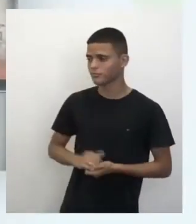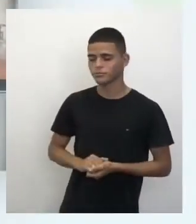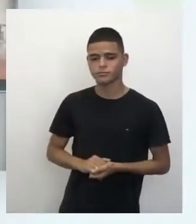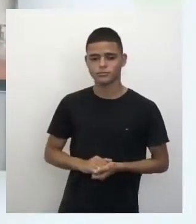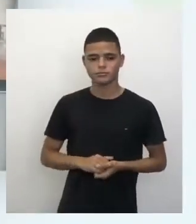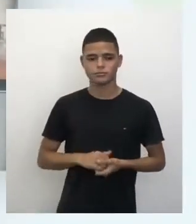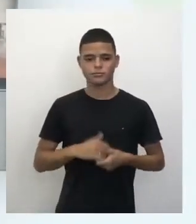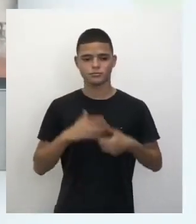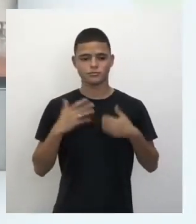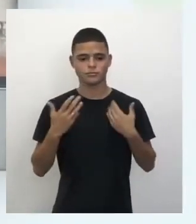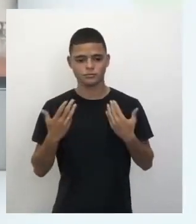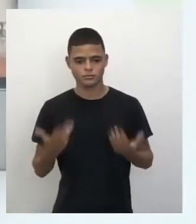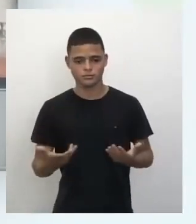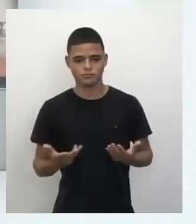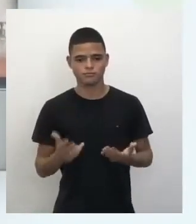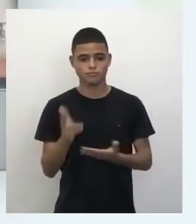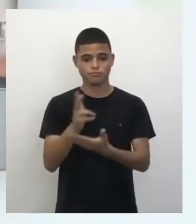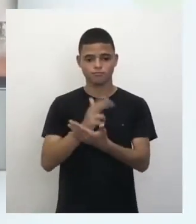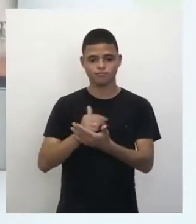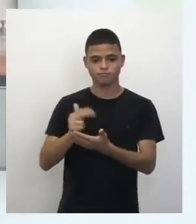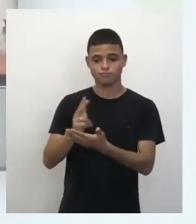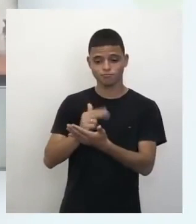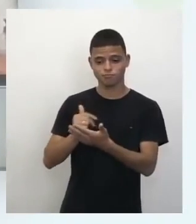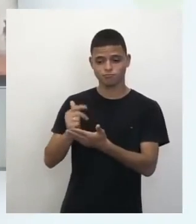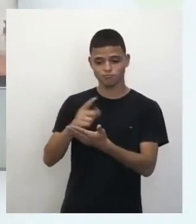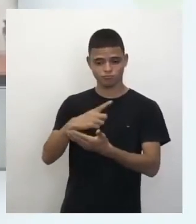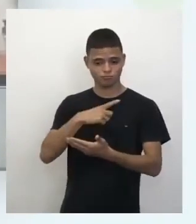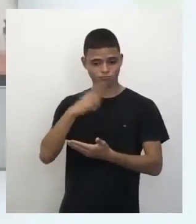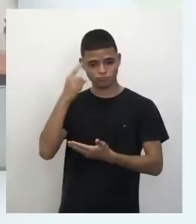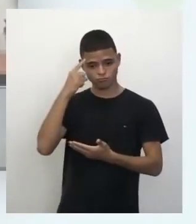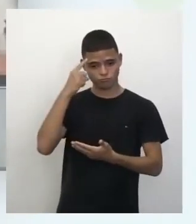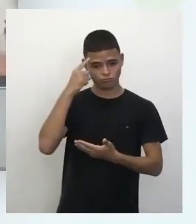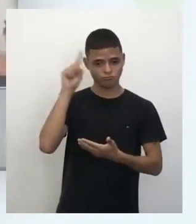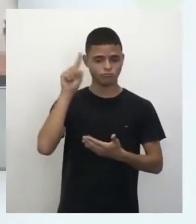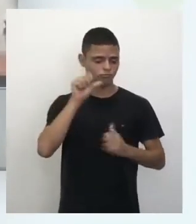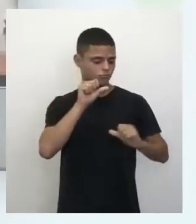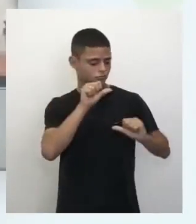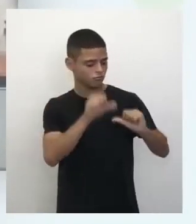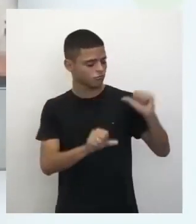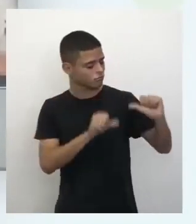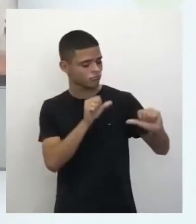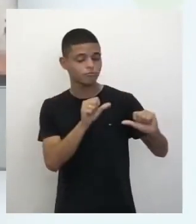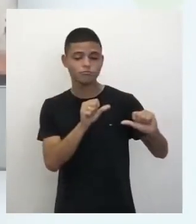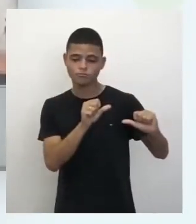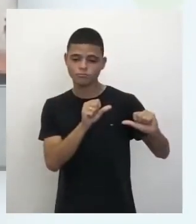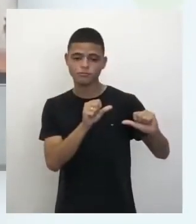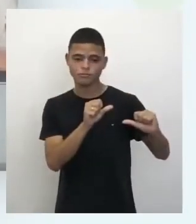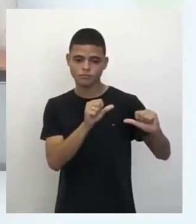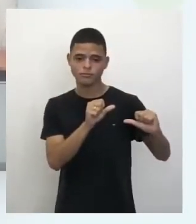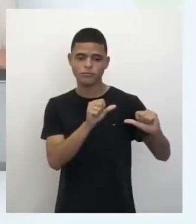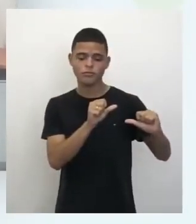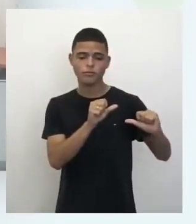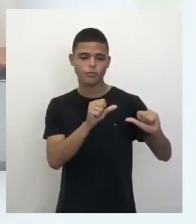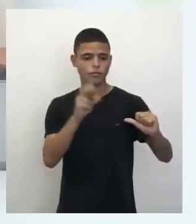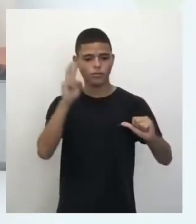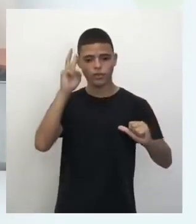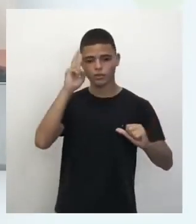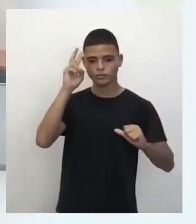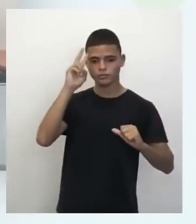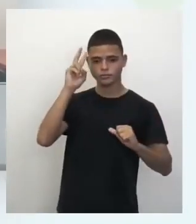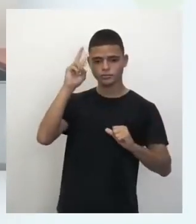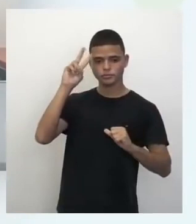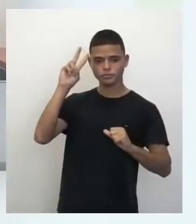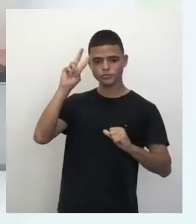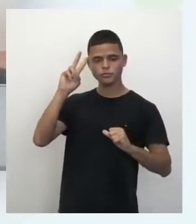Então, pessoal, essa foto me passa uma ideia de mudança, porque ela me lembra